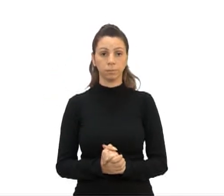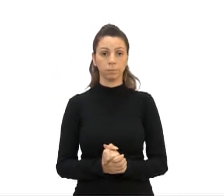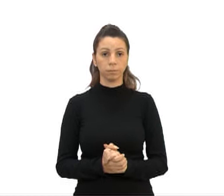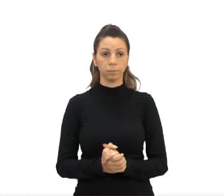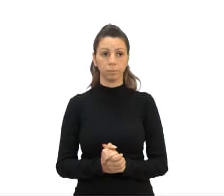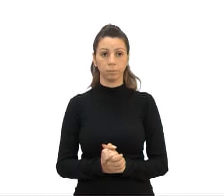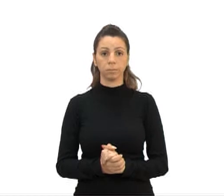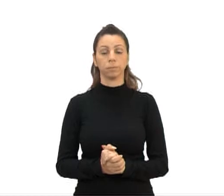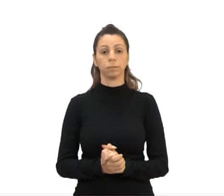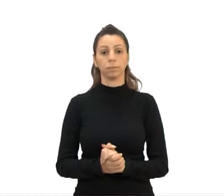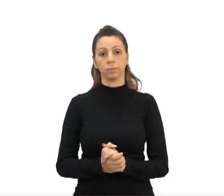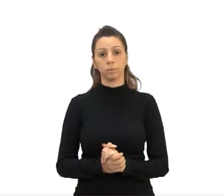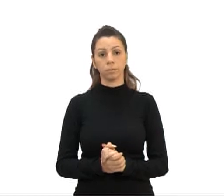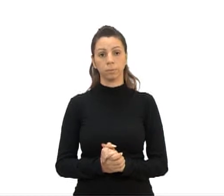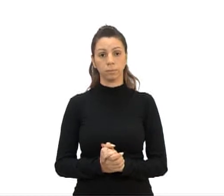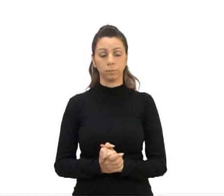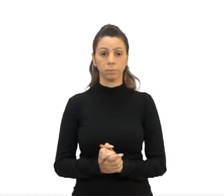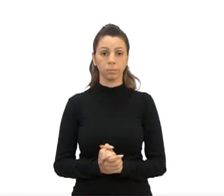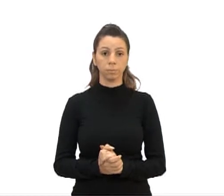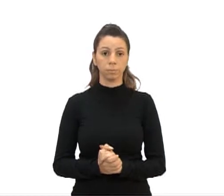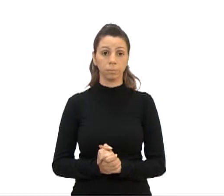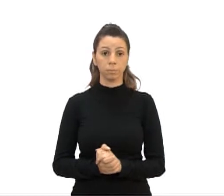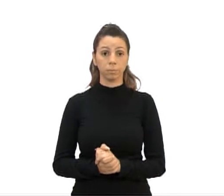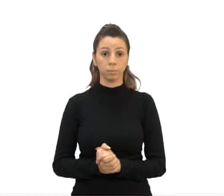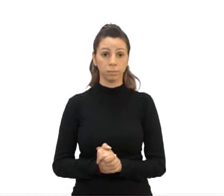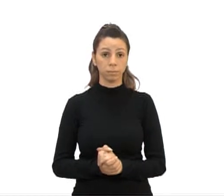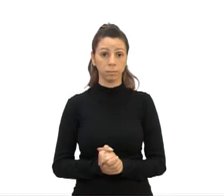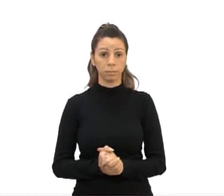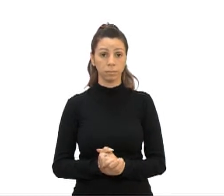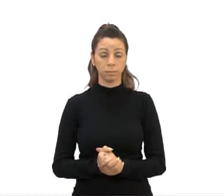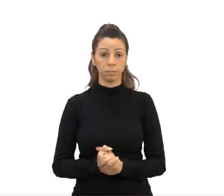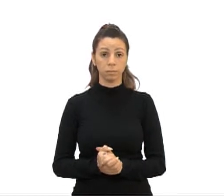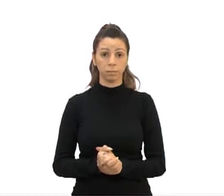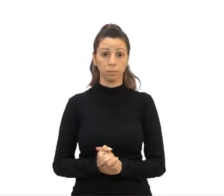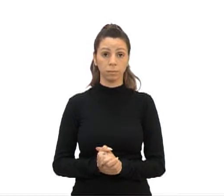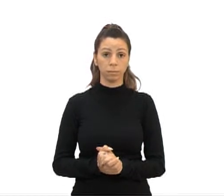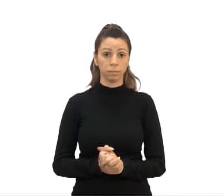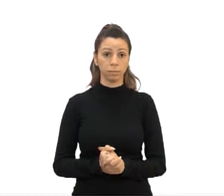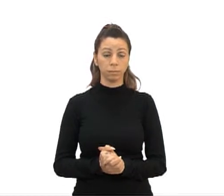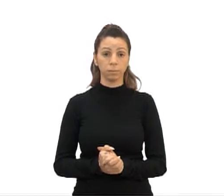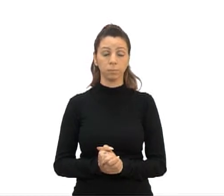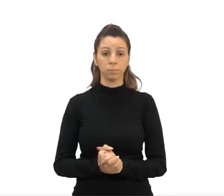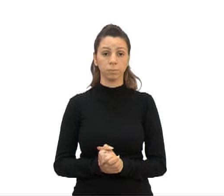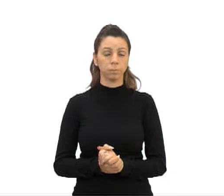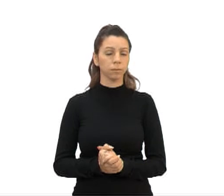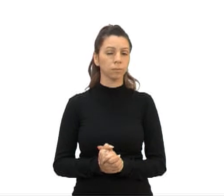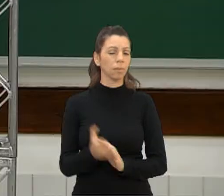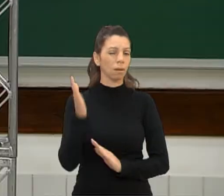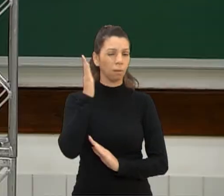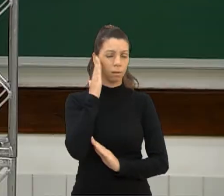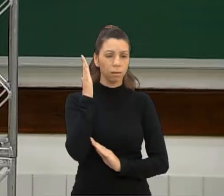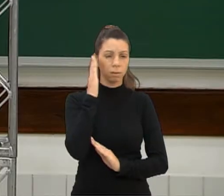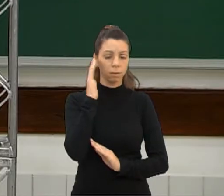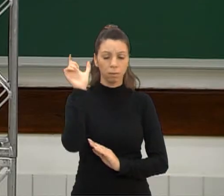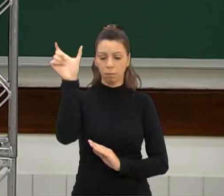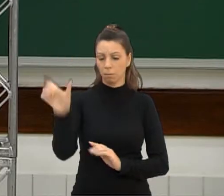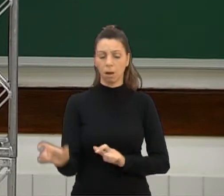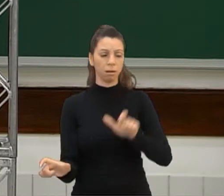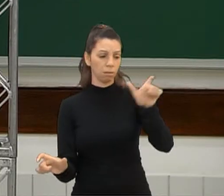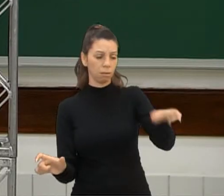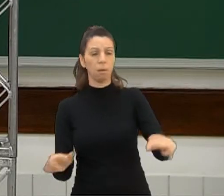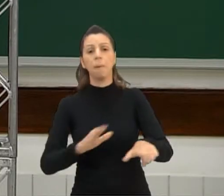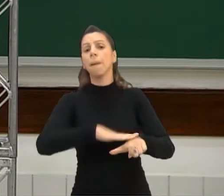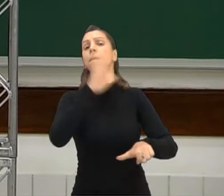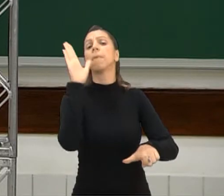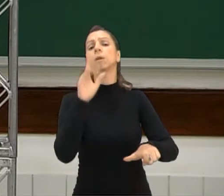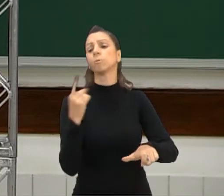mais sobre uma ou outra usuária da rede social? Por quê? Então, será que a gente sabe um pouquinho mais de uma ou de outra? Eu já dei